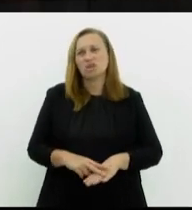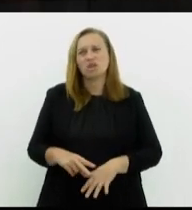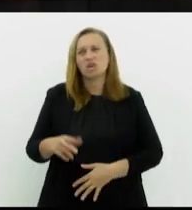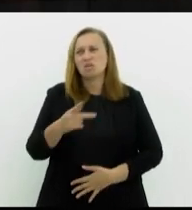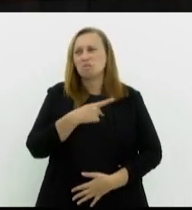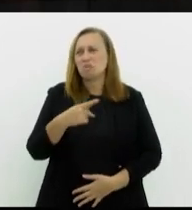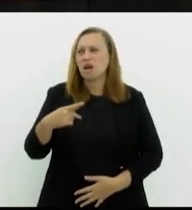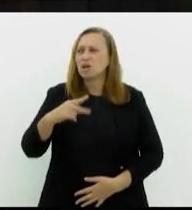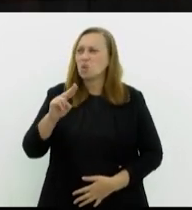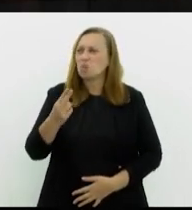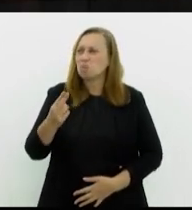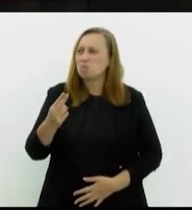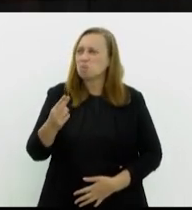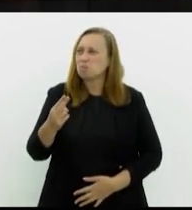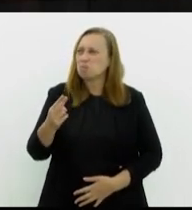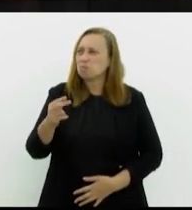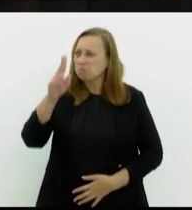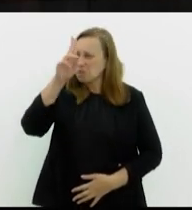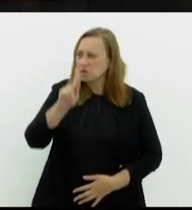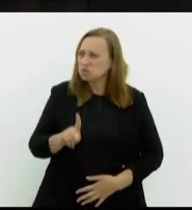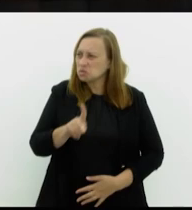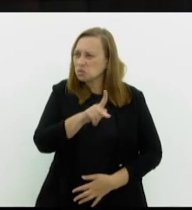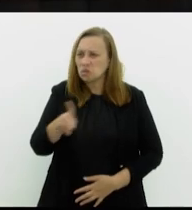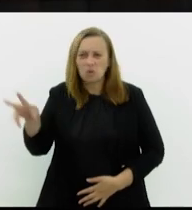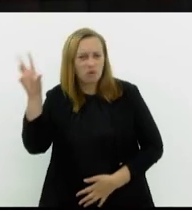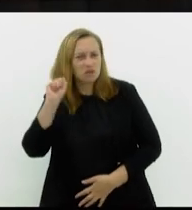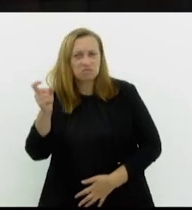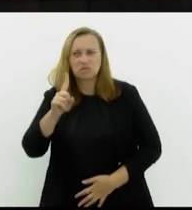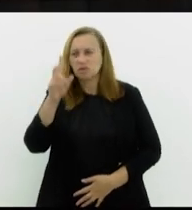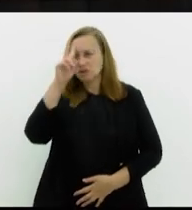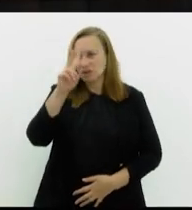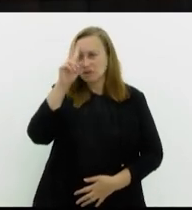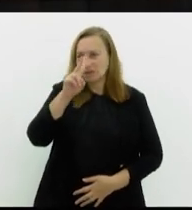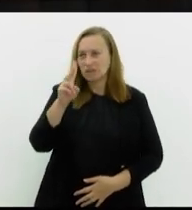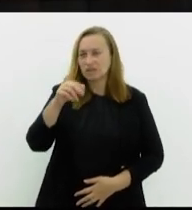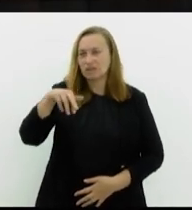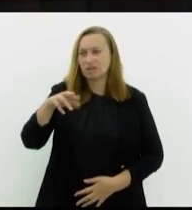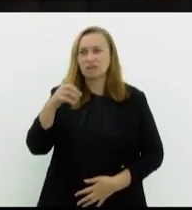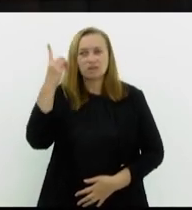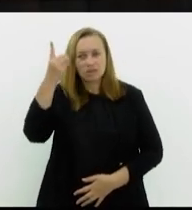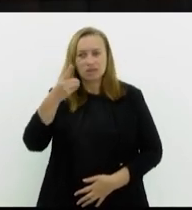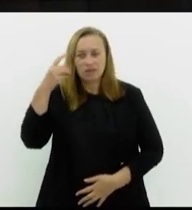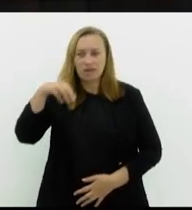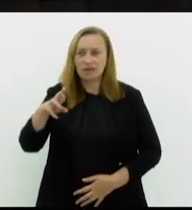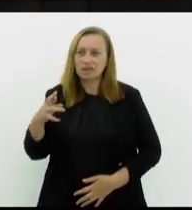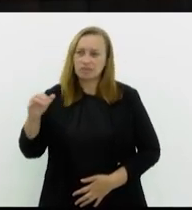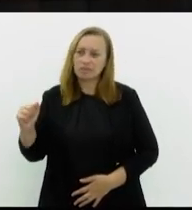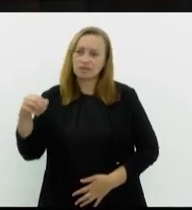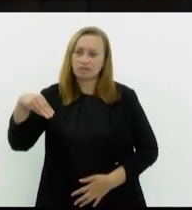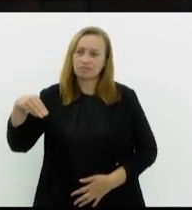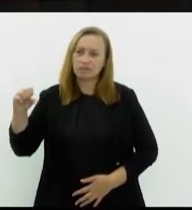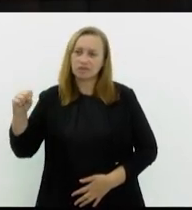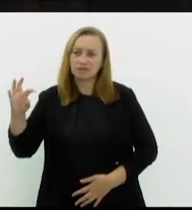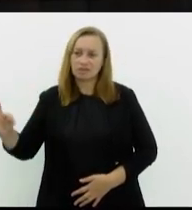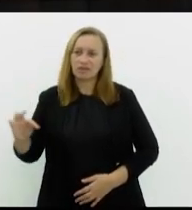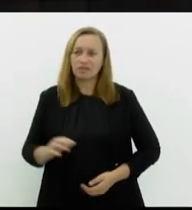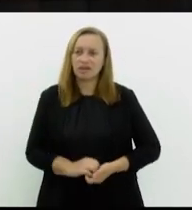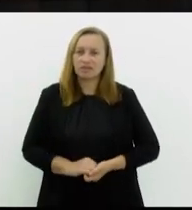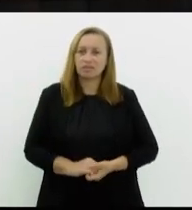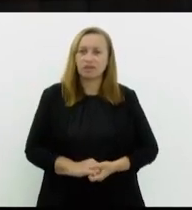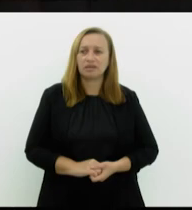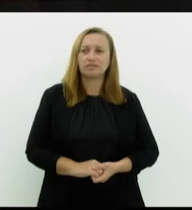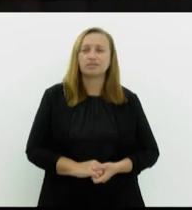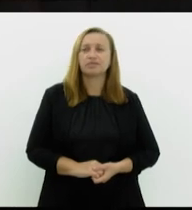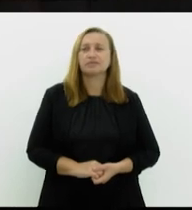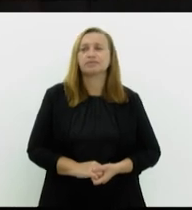lembro, dizer o seguinte: deputada Marina do MST, que tem passagem pelo